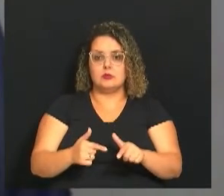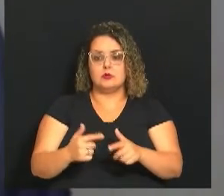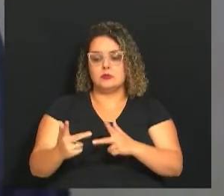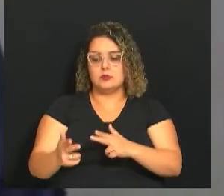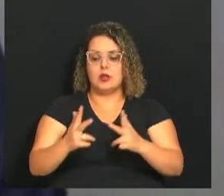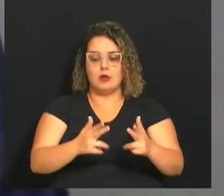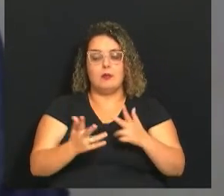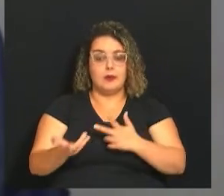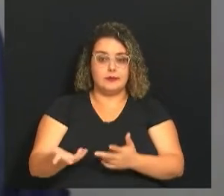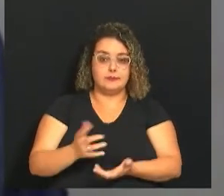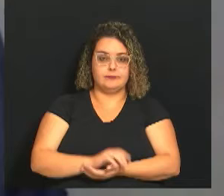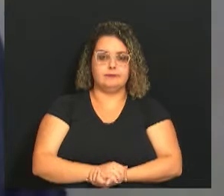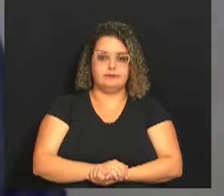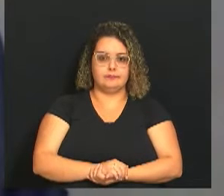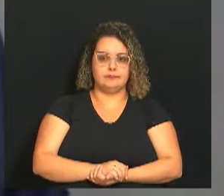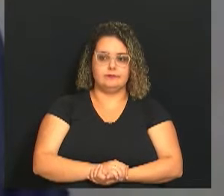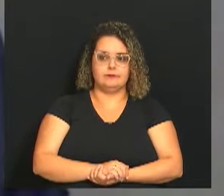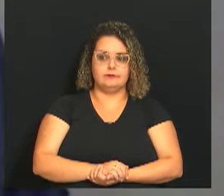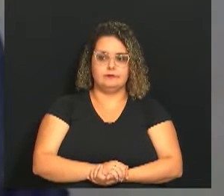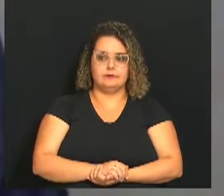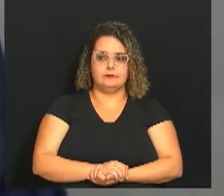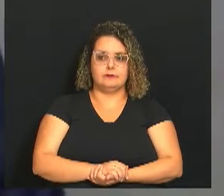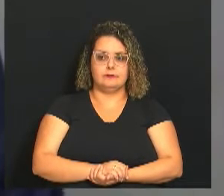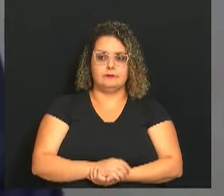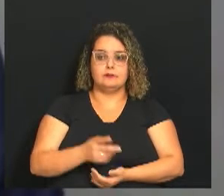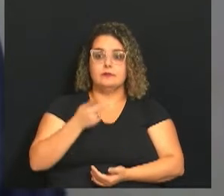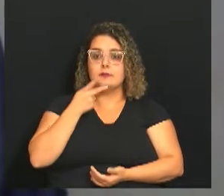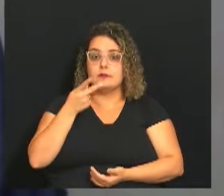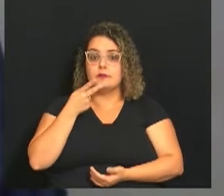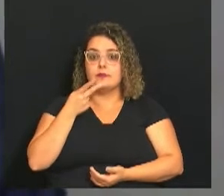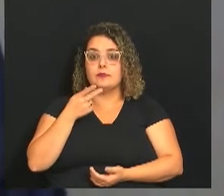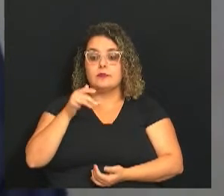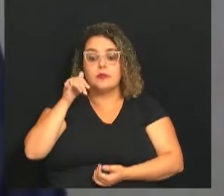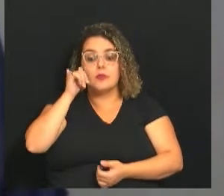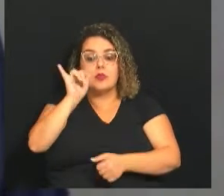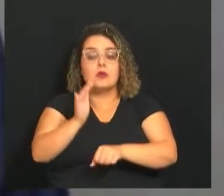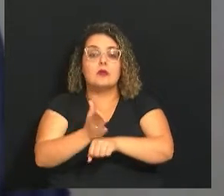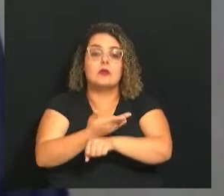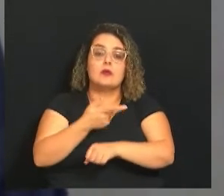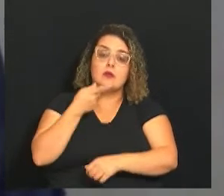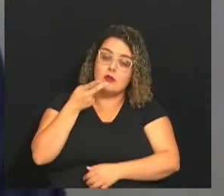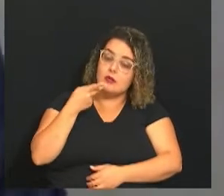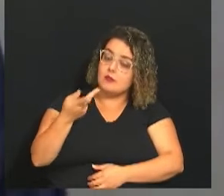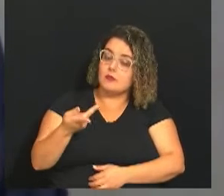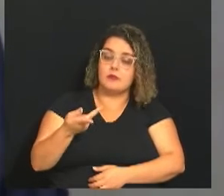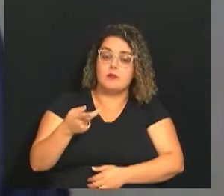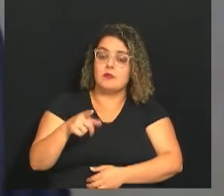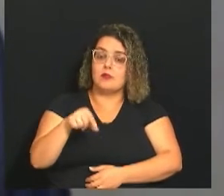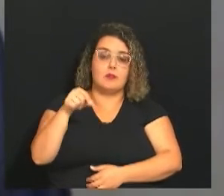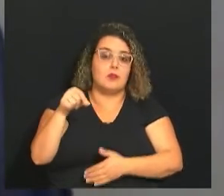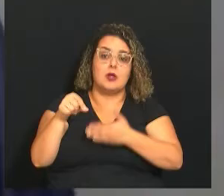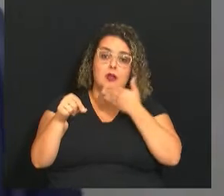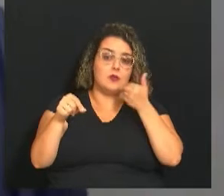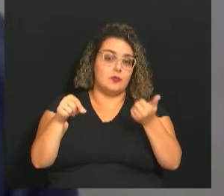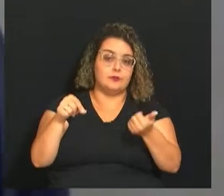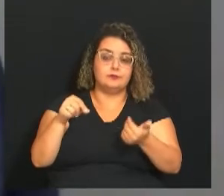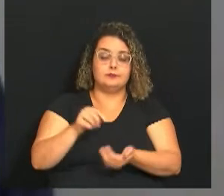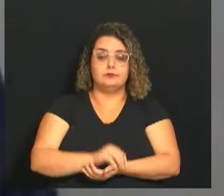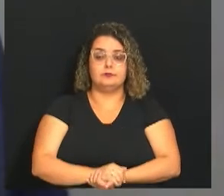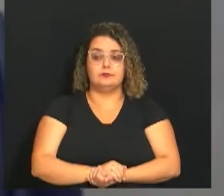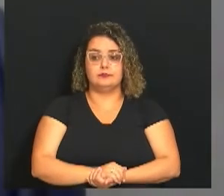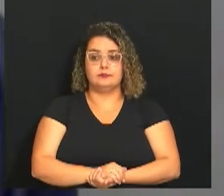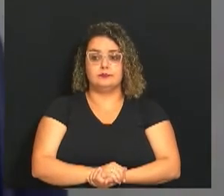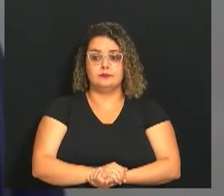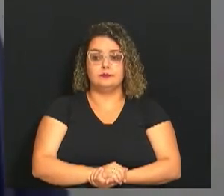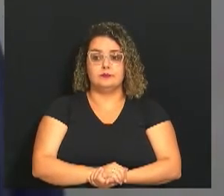Então, esse é mais um dos motivos que a gente fala que a prevenção é a melhor opção para as próprias empresas. Se ela conseguir